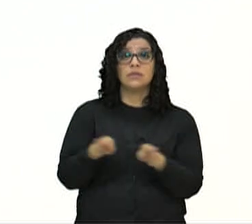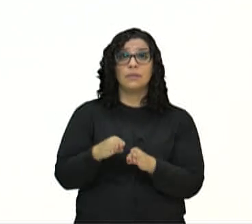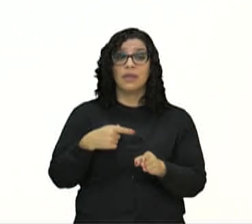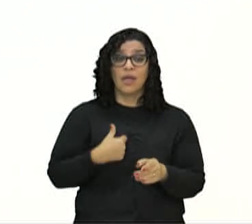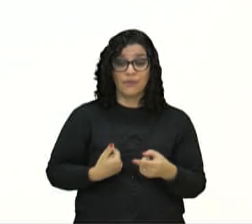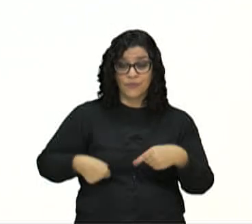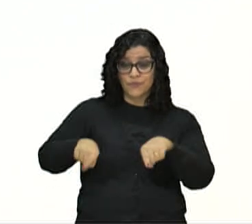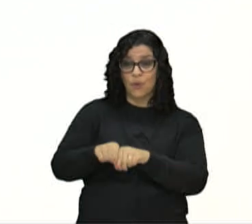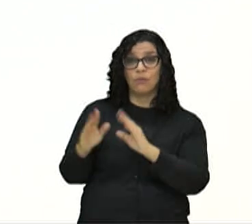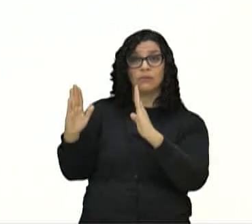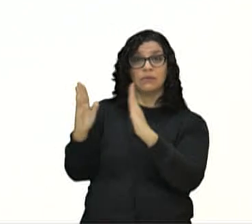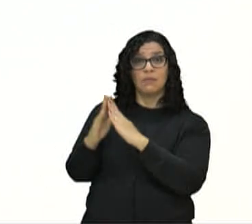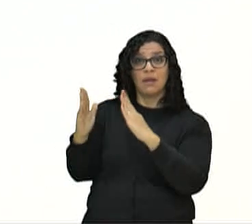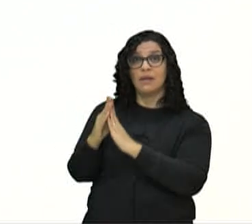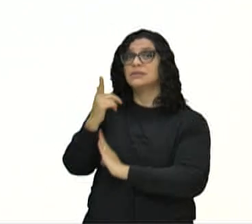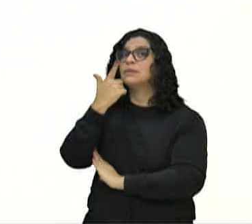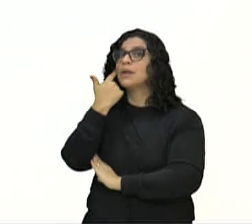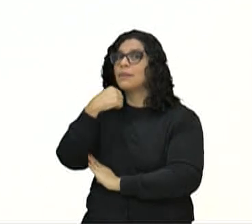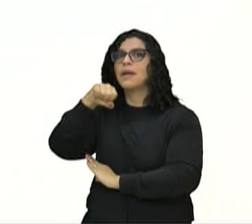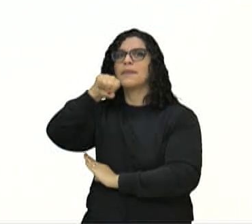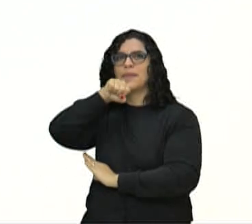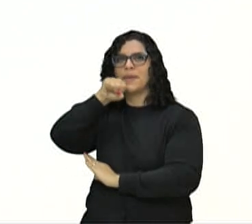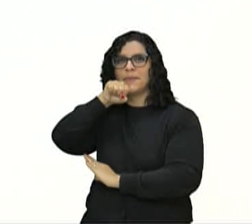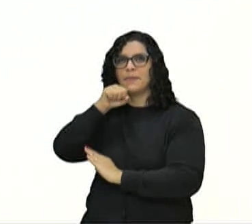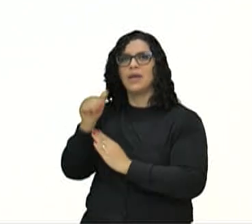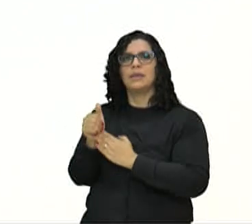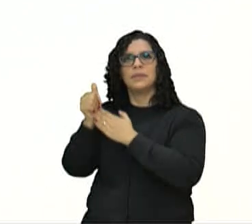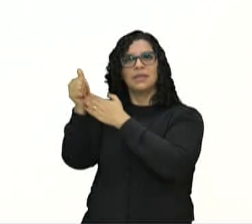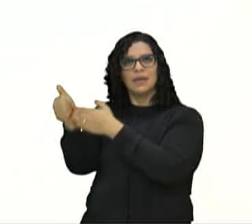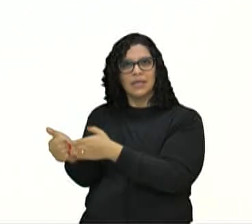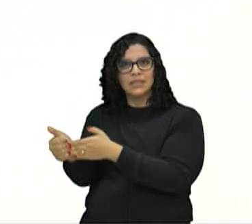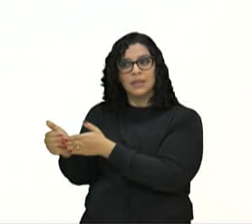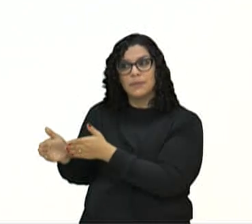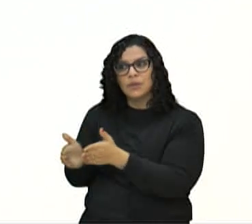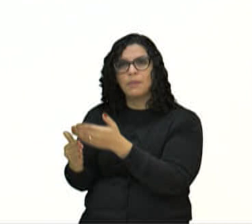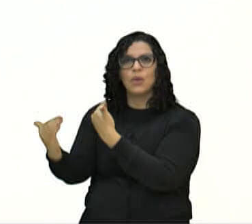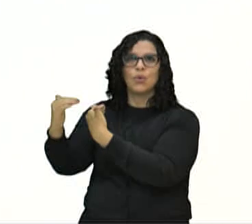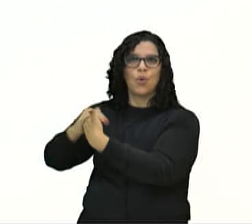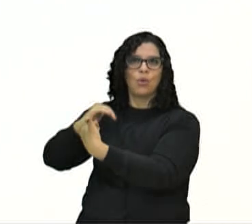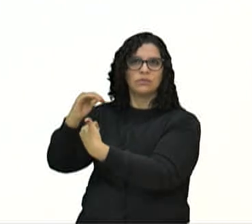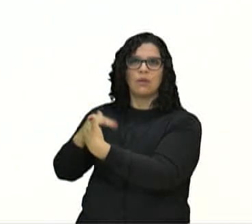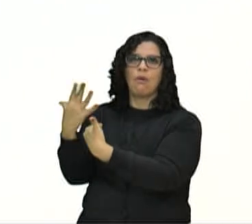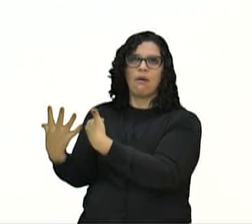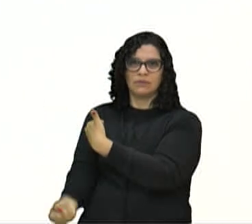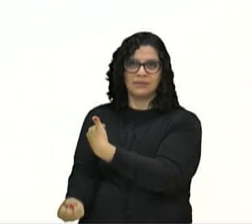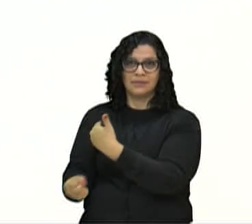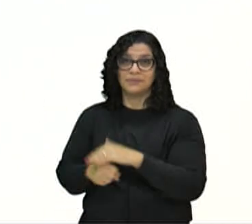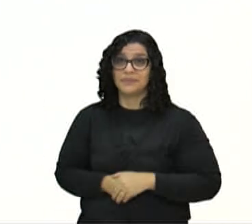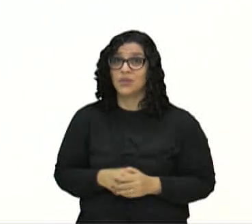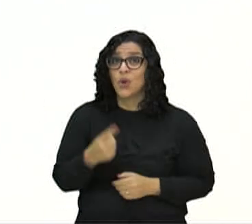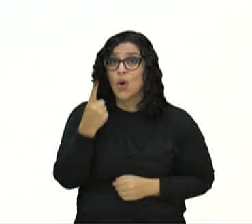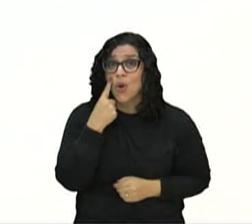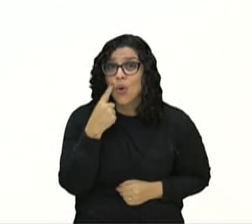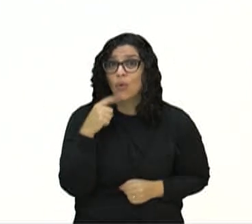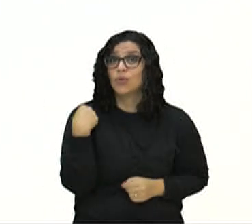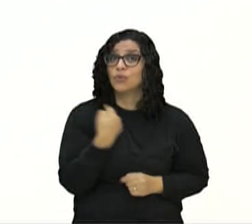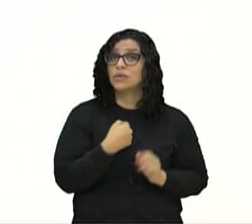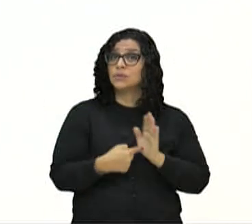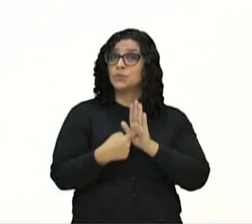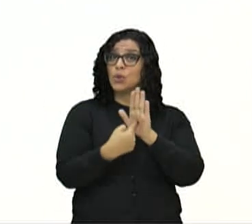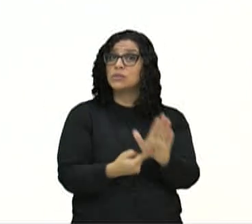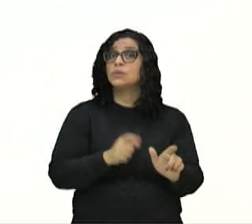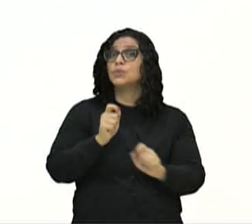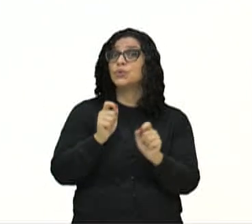para a casa dos meus pais e me guiaria pelos conselhos. Lembra que nós destacamos